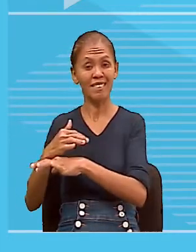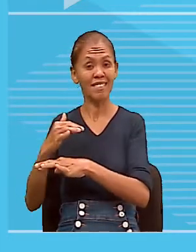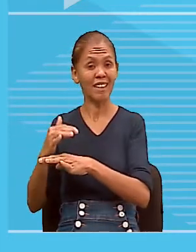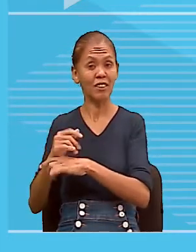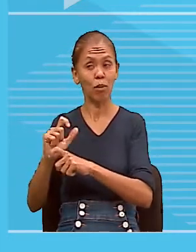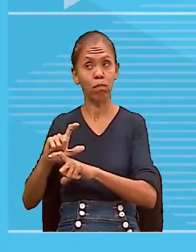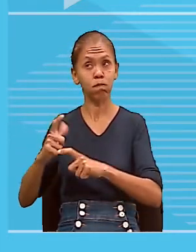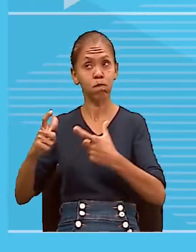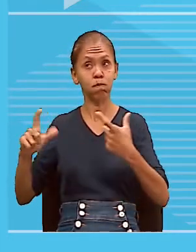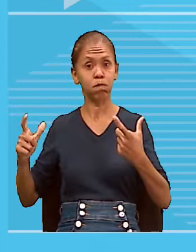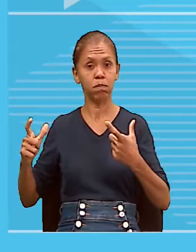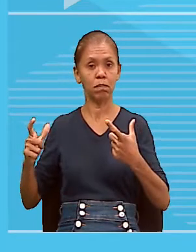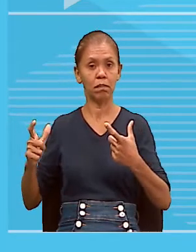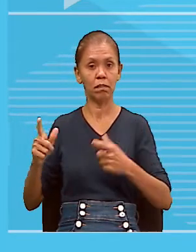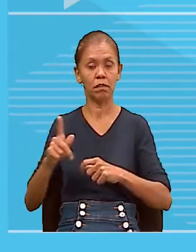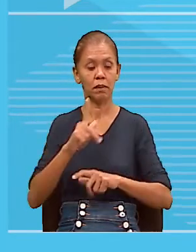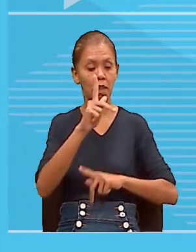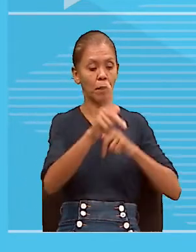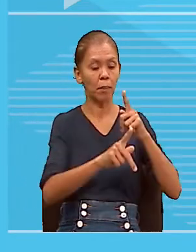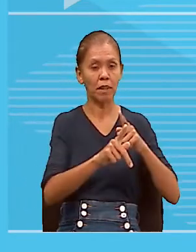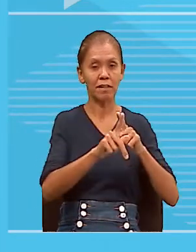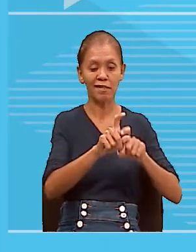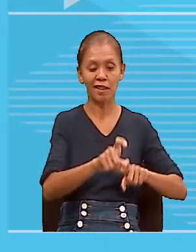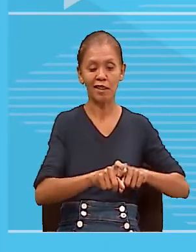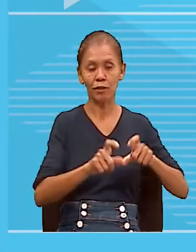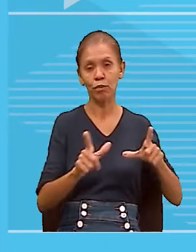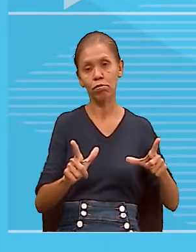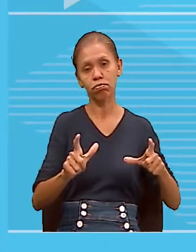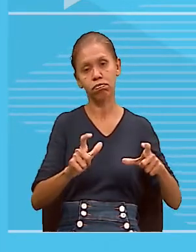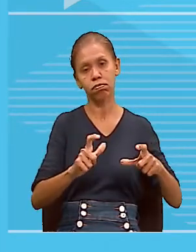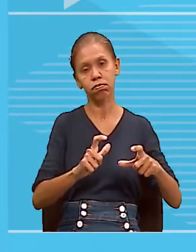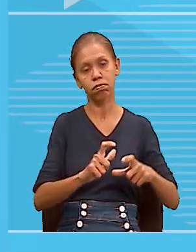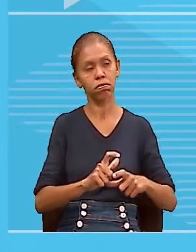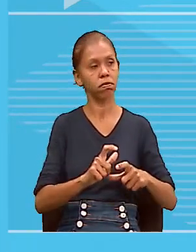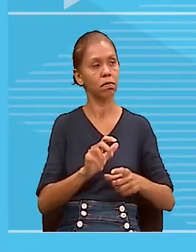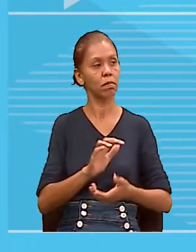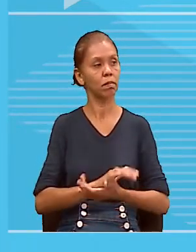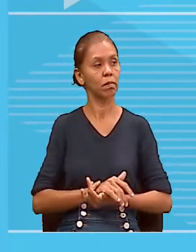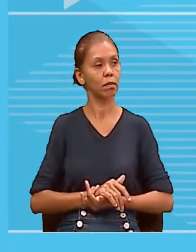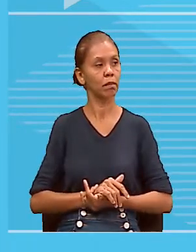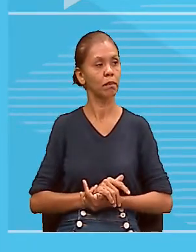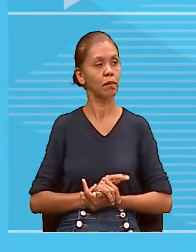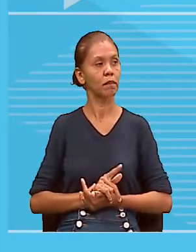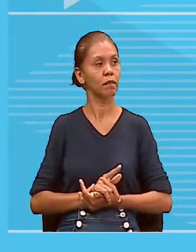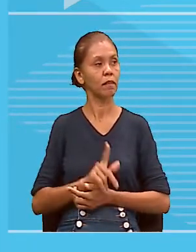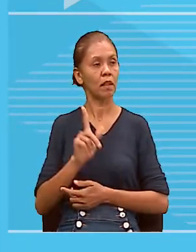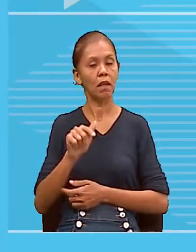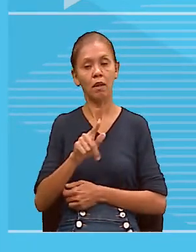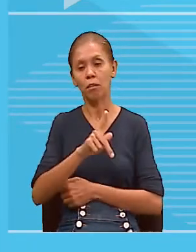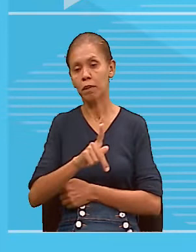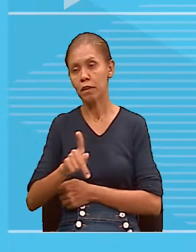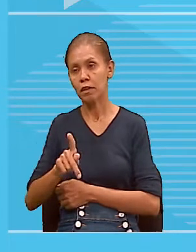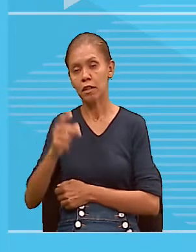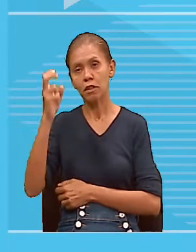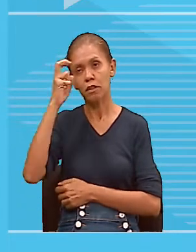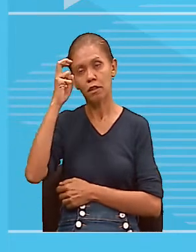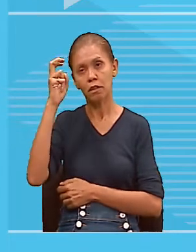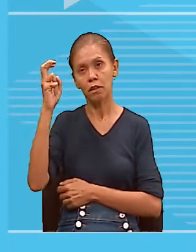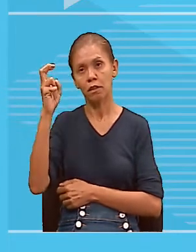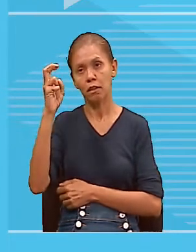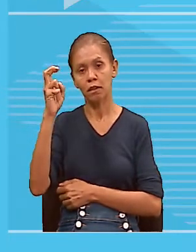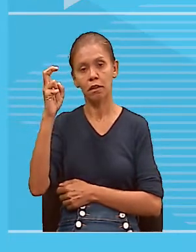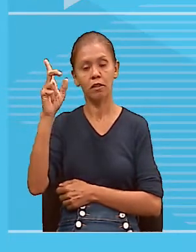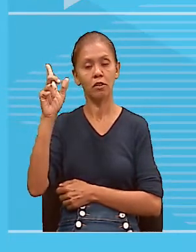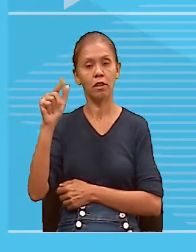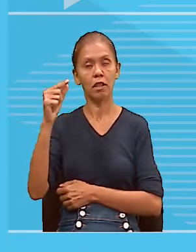o Juscelino vai ser conhecido como gênio da criatividade do otimismo das realizações de um país que